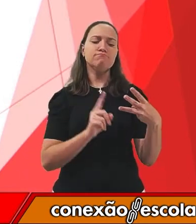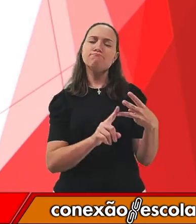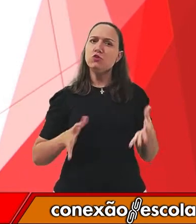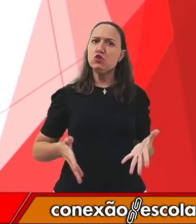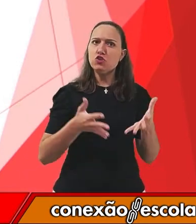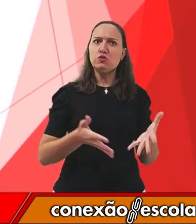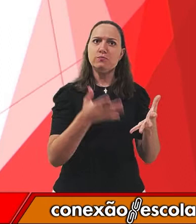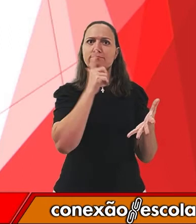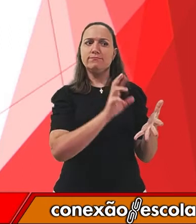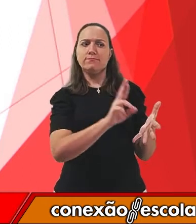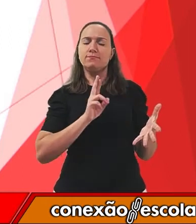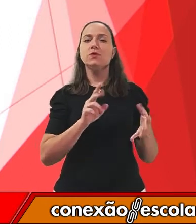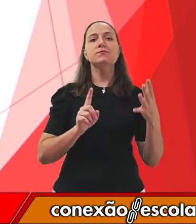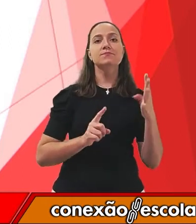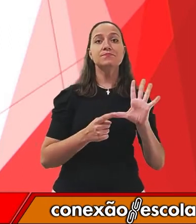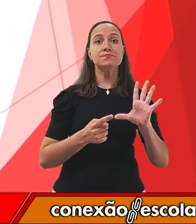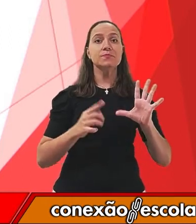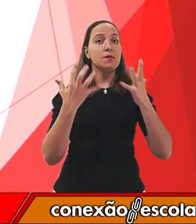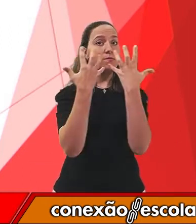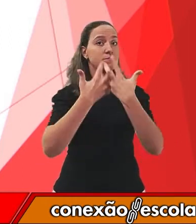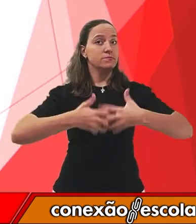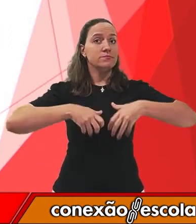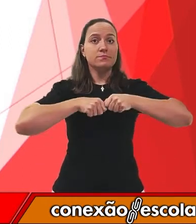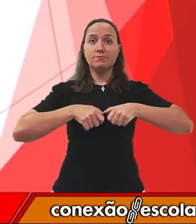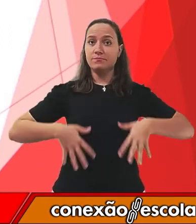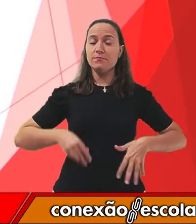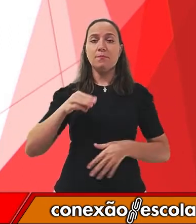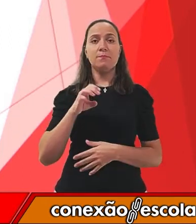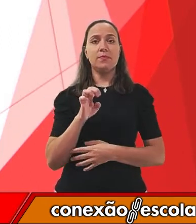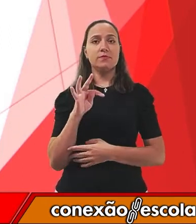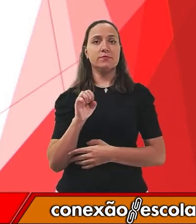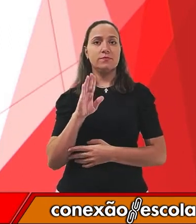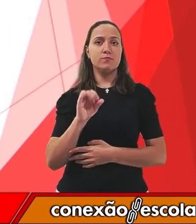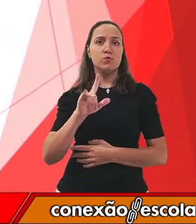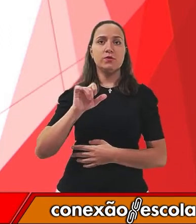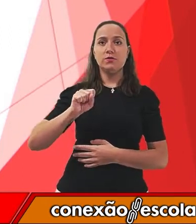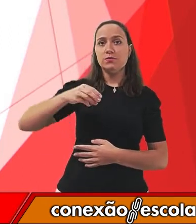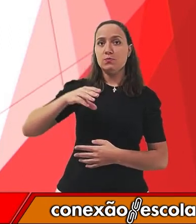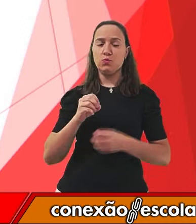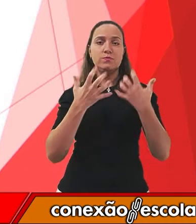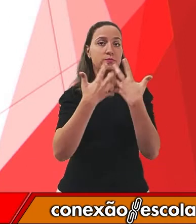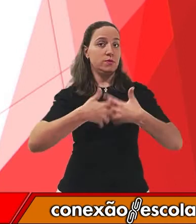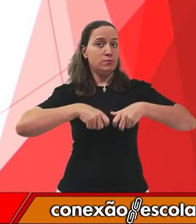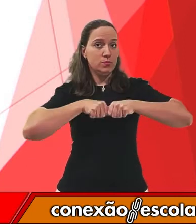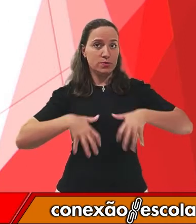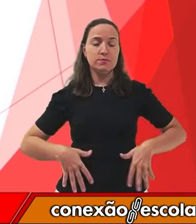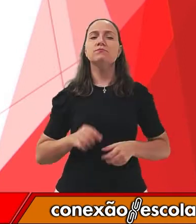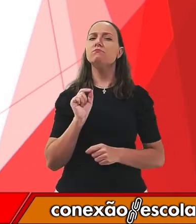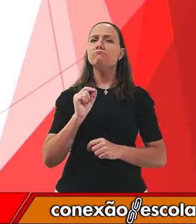estímulos e um metabolismo. Que é isso, professor? As células são pequenas unidades de